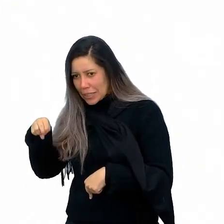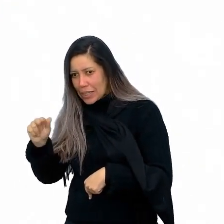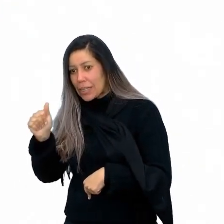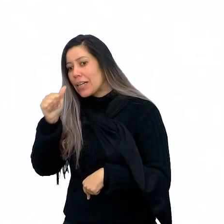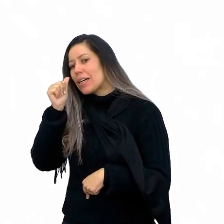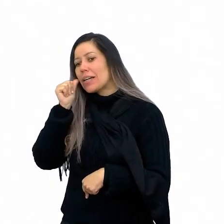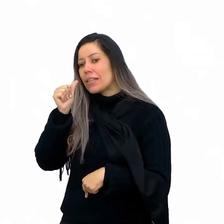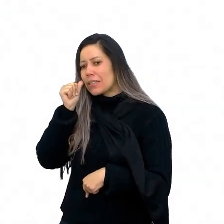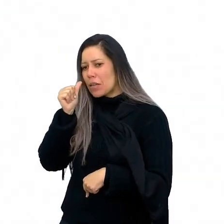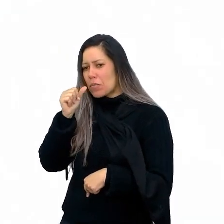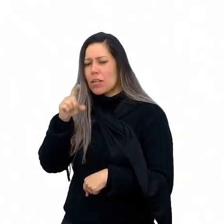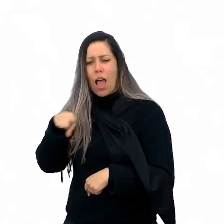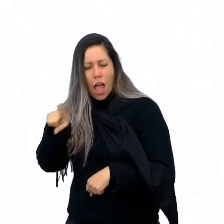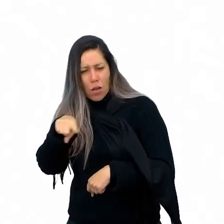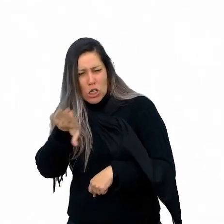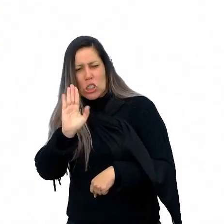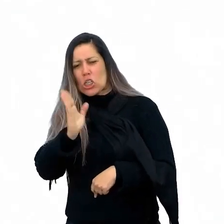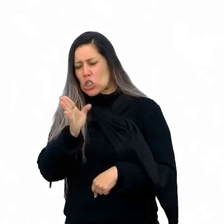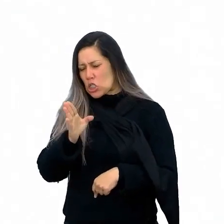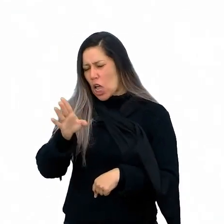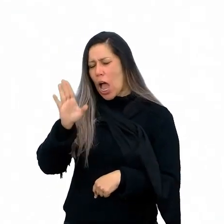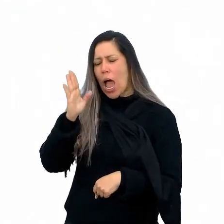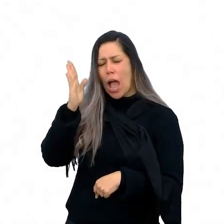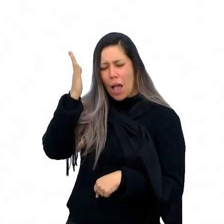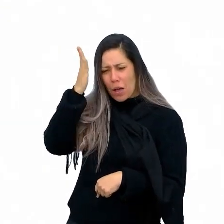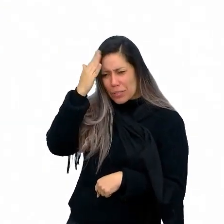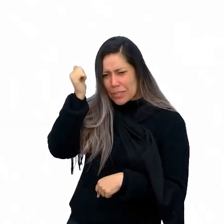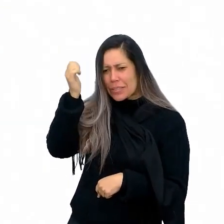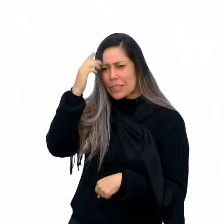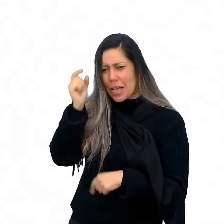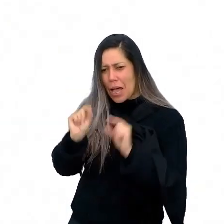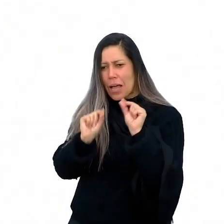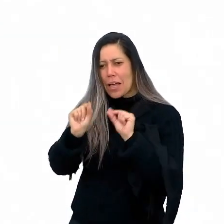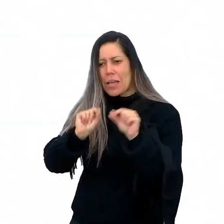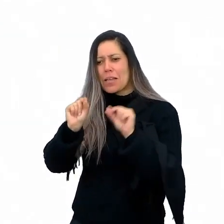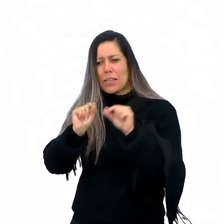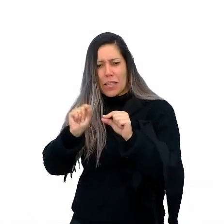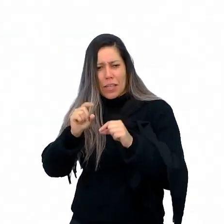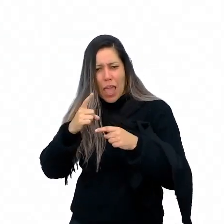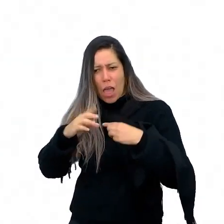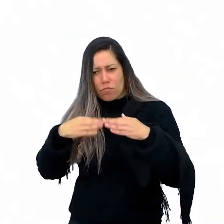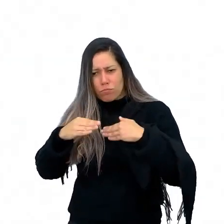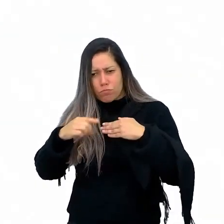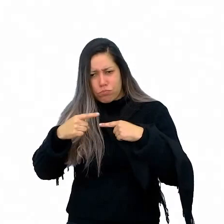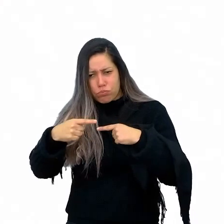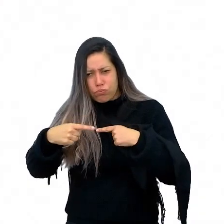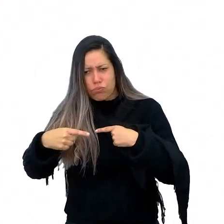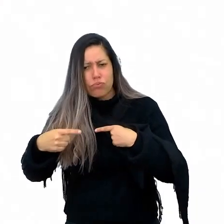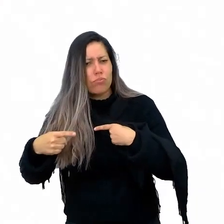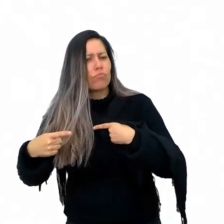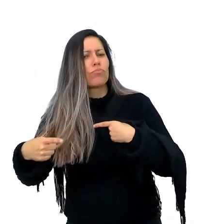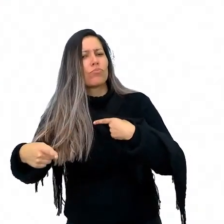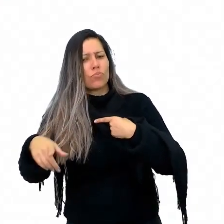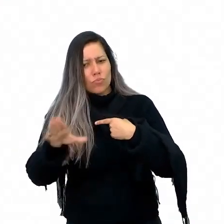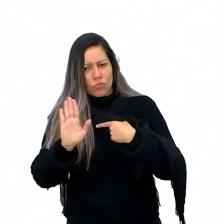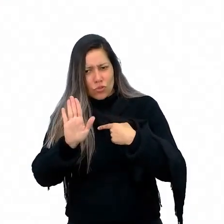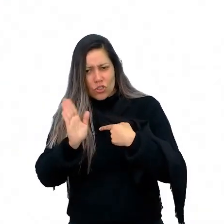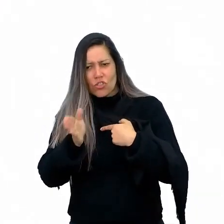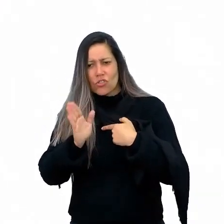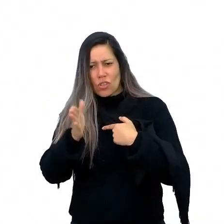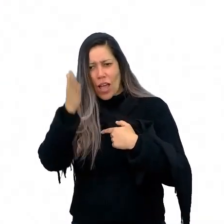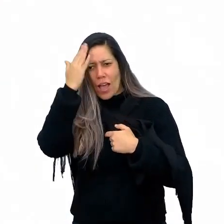data, né? É uma parceirona aí da gente, e isso é sempre feito com bastante atenção entre eu e